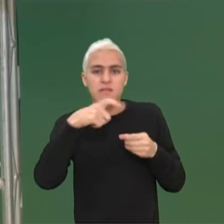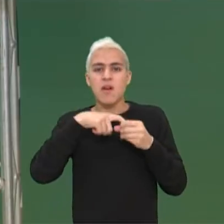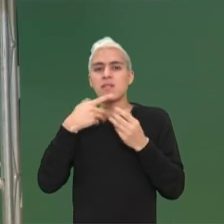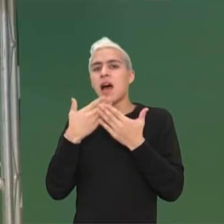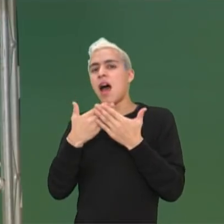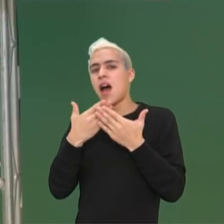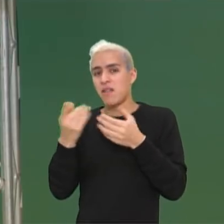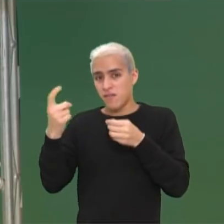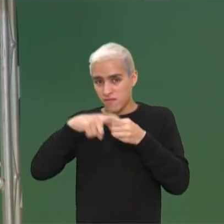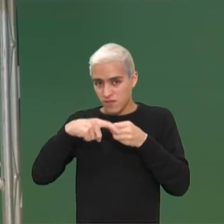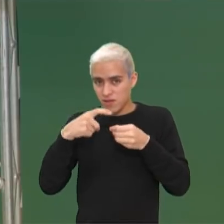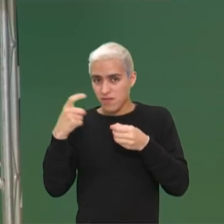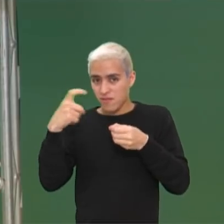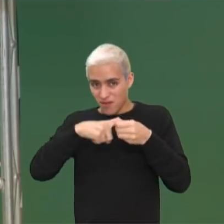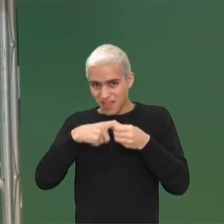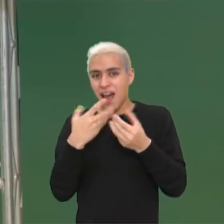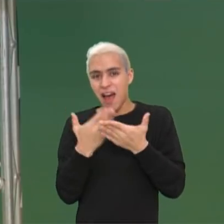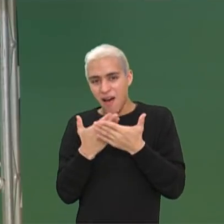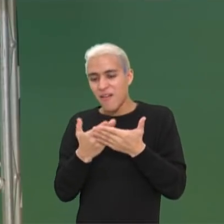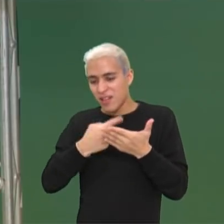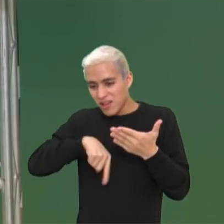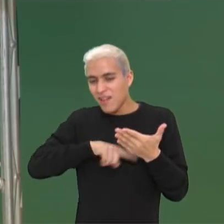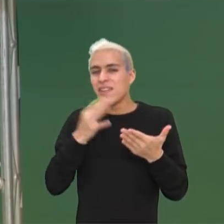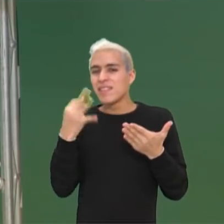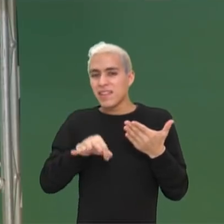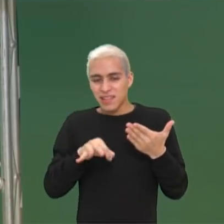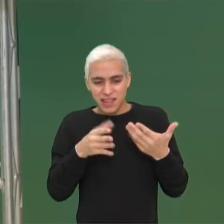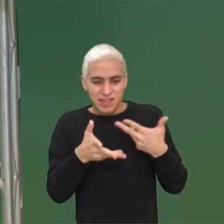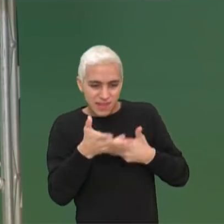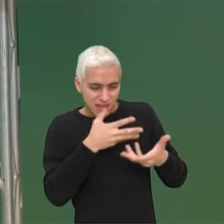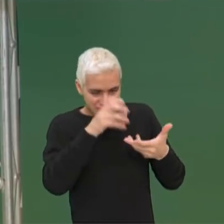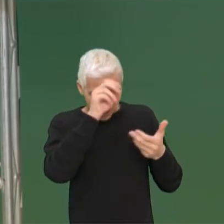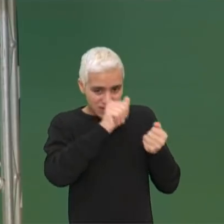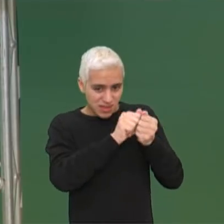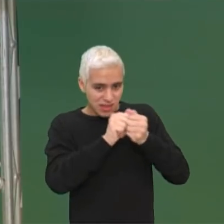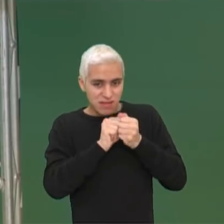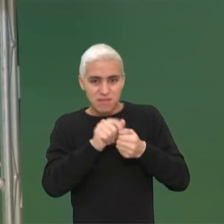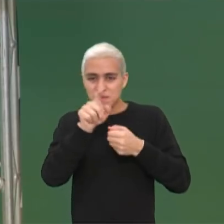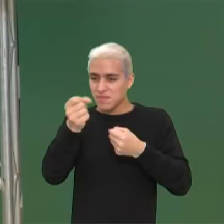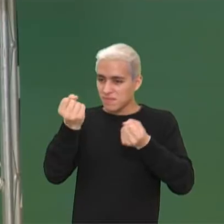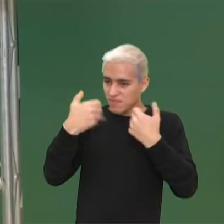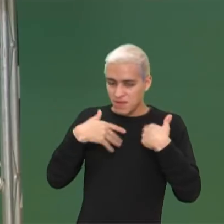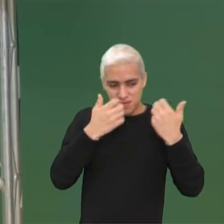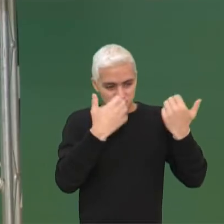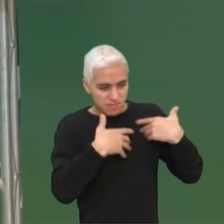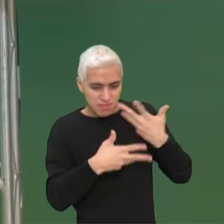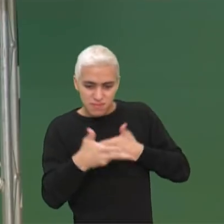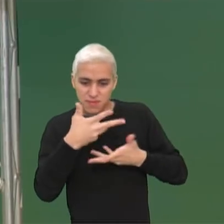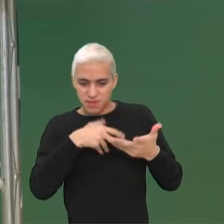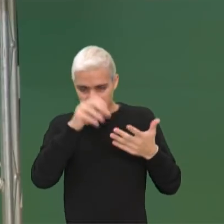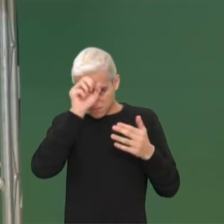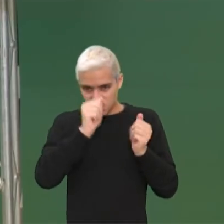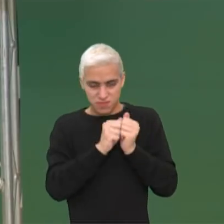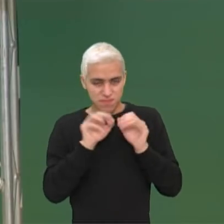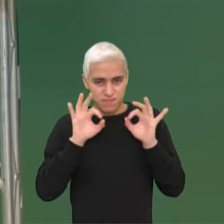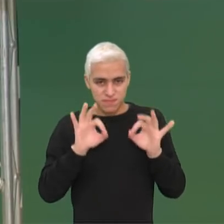aulas, a gente vai ter mais certeza ainda que a gente vai ler junto, aprender junto, um vai falar um pouquinho, outro vai falar outro pouquinho, para a gente estar aprendendo junto